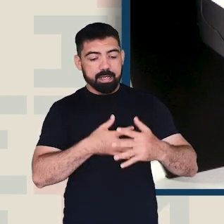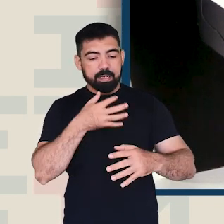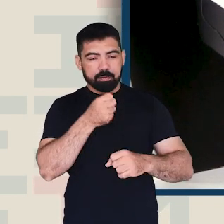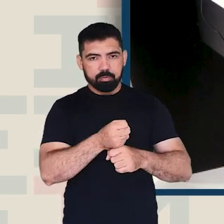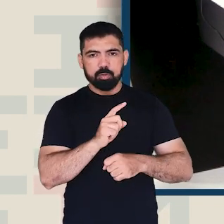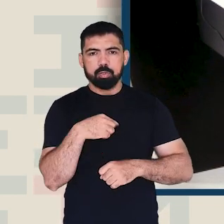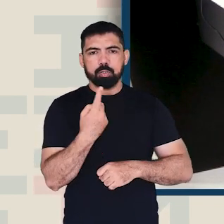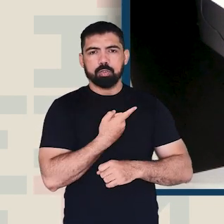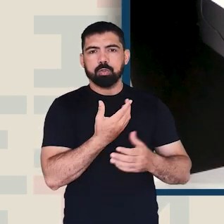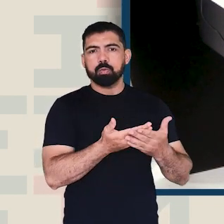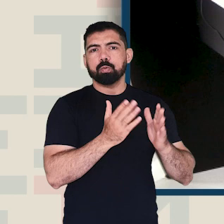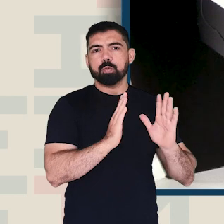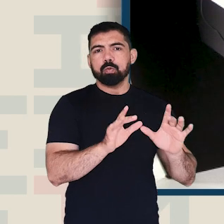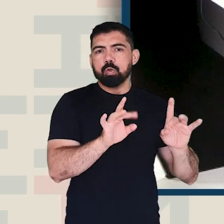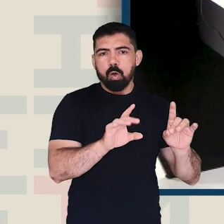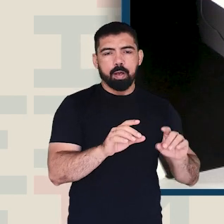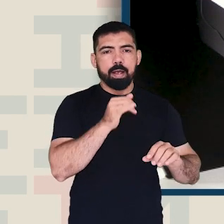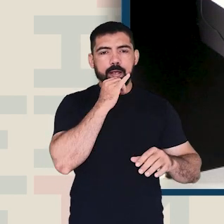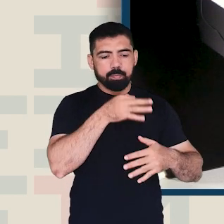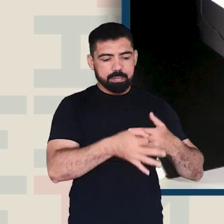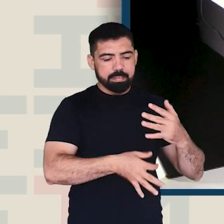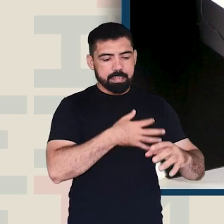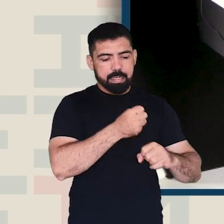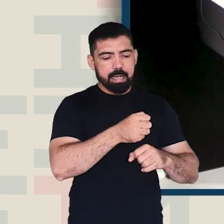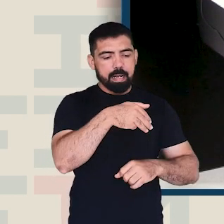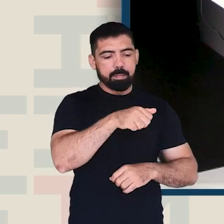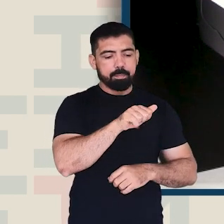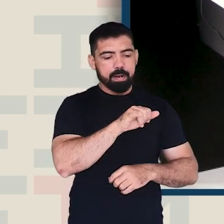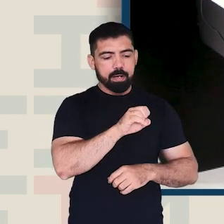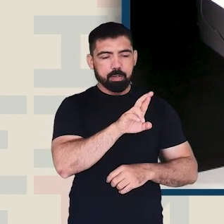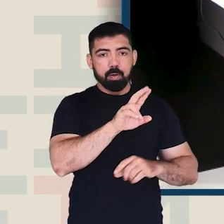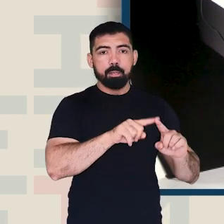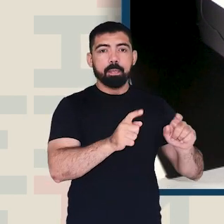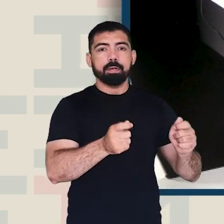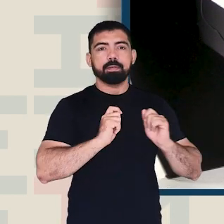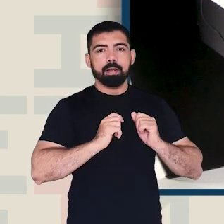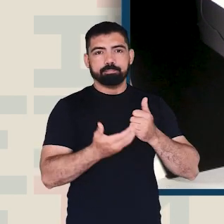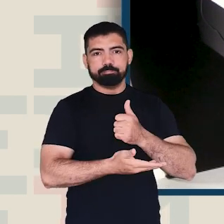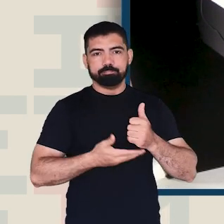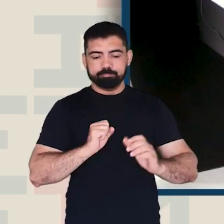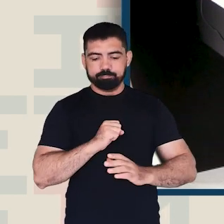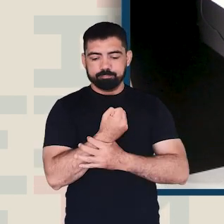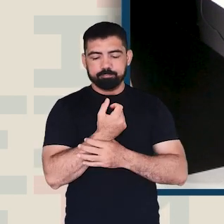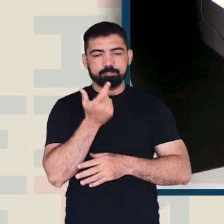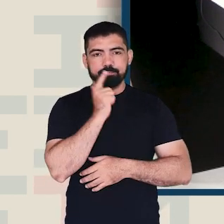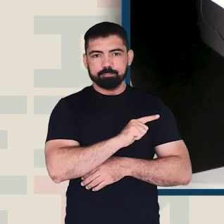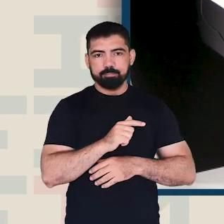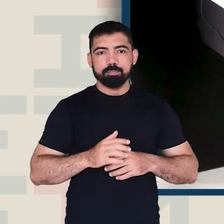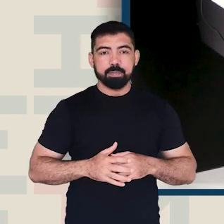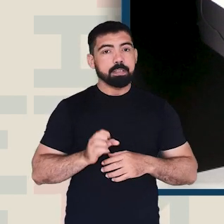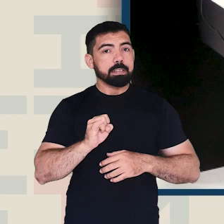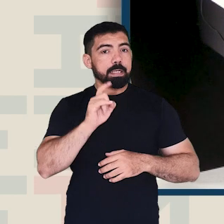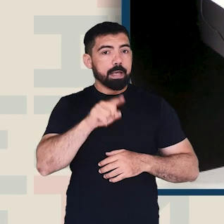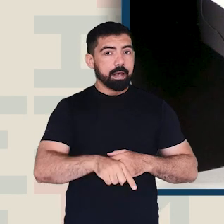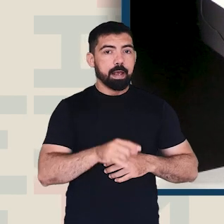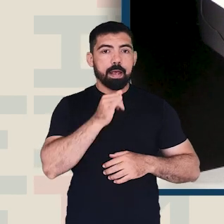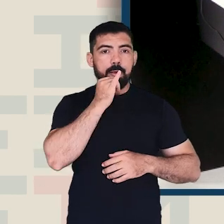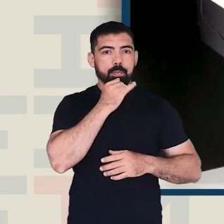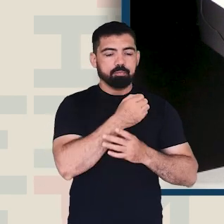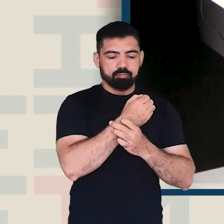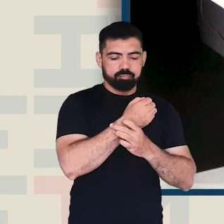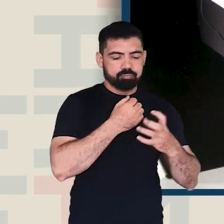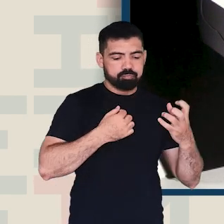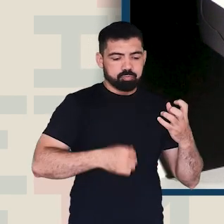apenas escala maior, mas já dá uma base, serve de base para a gente, para, se o acorde for maior, eu ter noção de que tensões